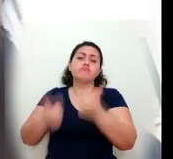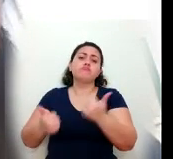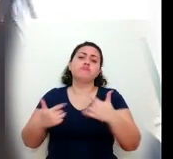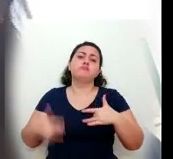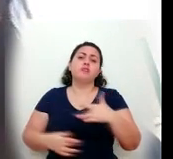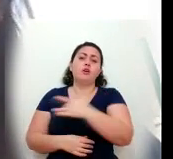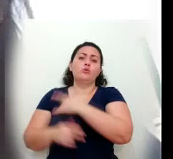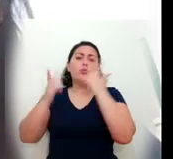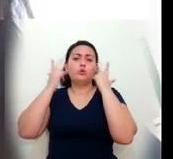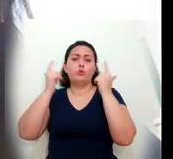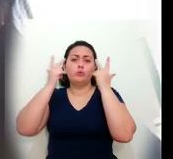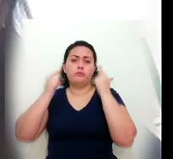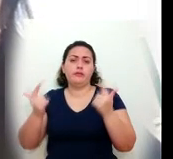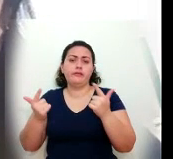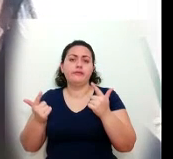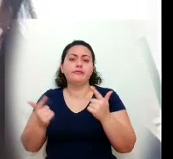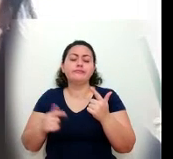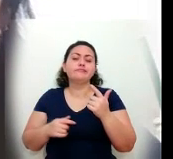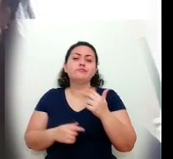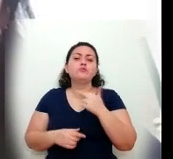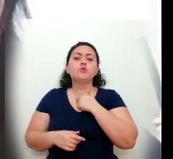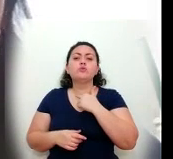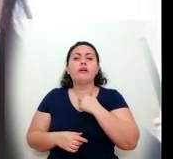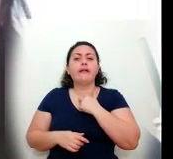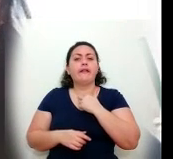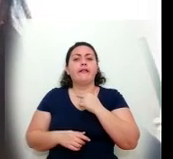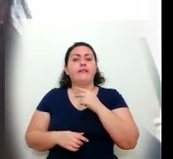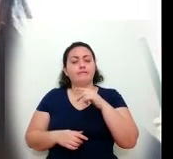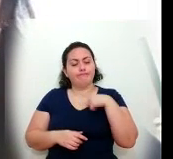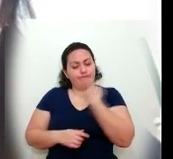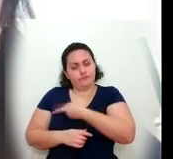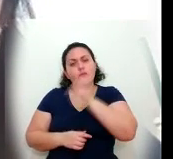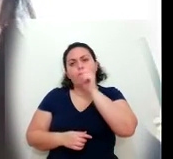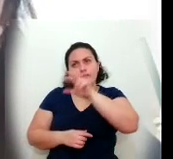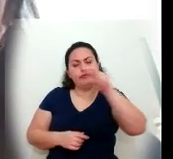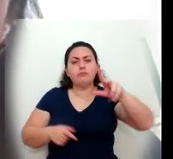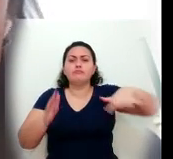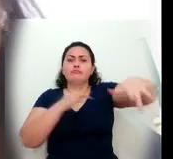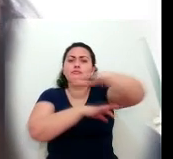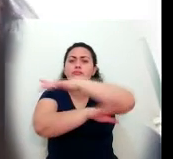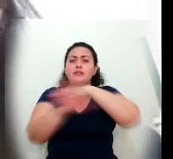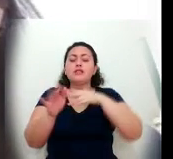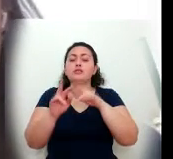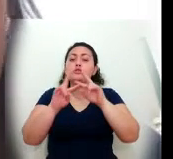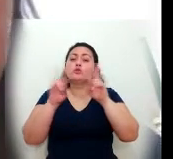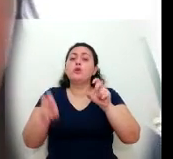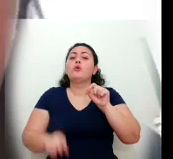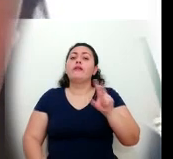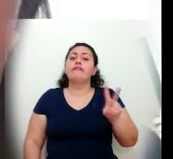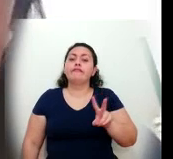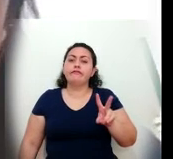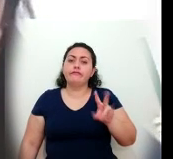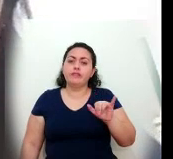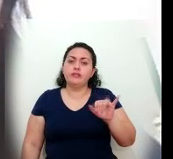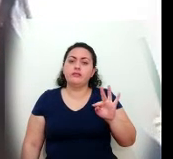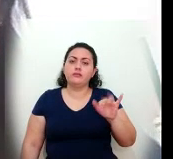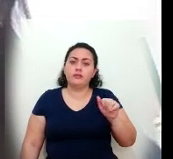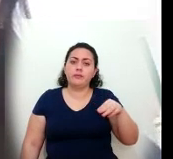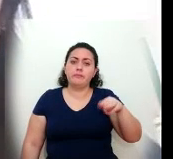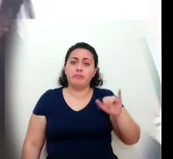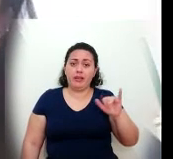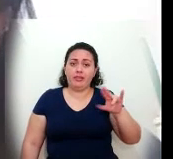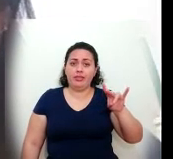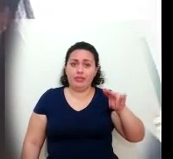equilibrada e variada, né? Então, também não cabe aí, a gente tem visto circular muita coisa em relação à vitamina D,